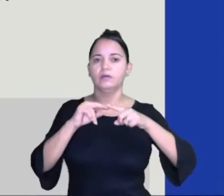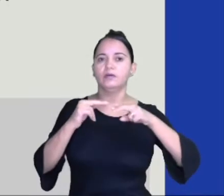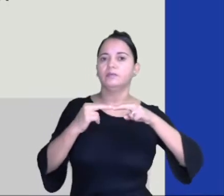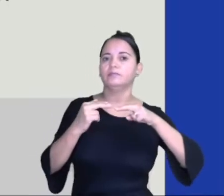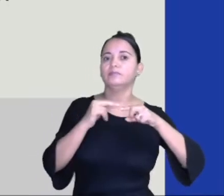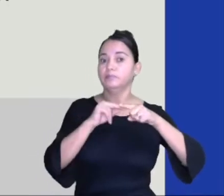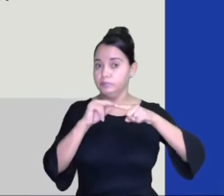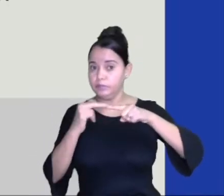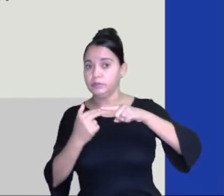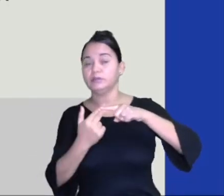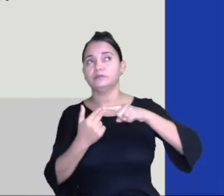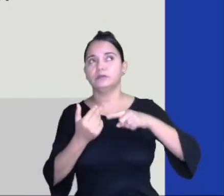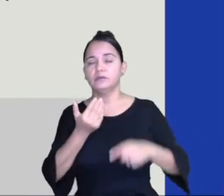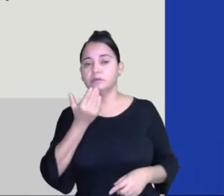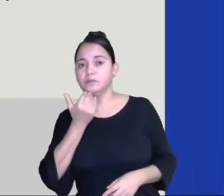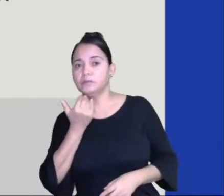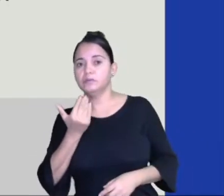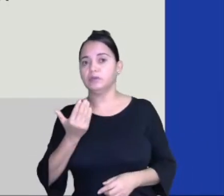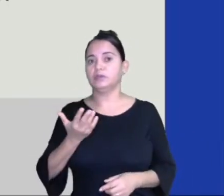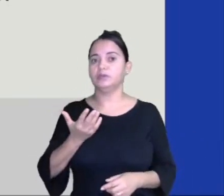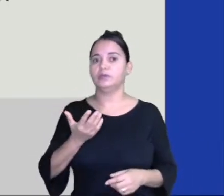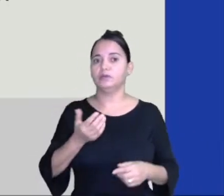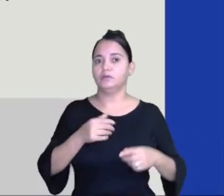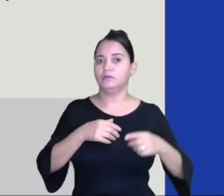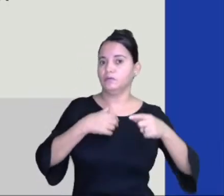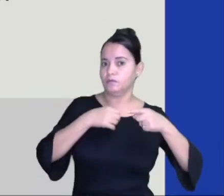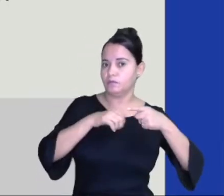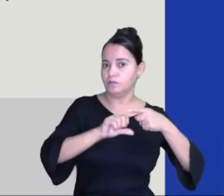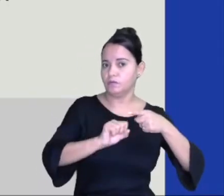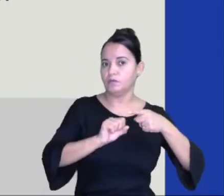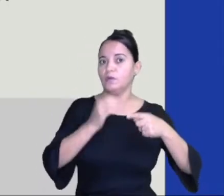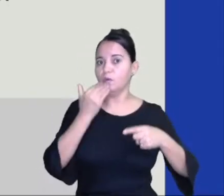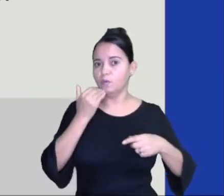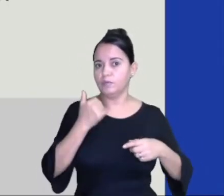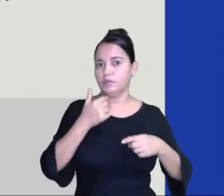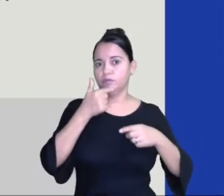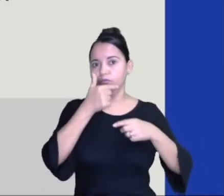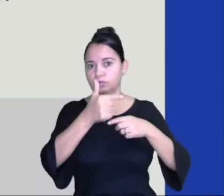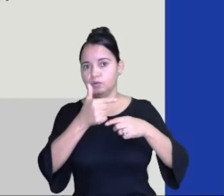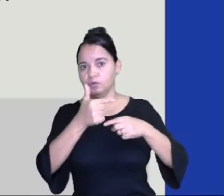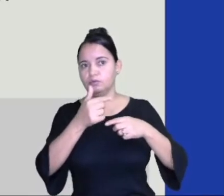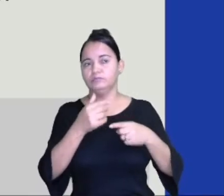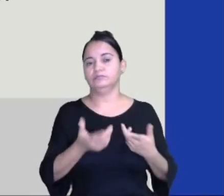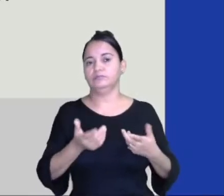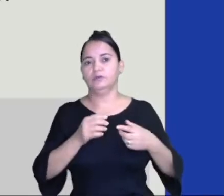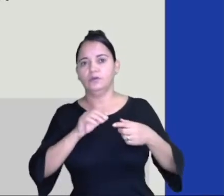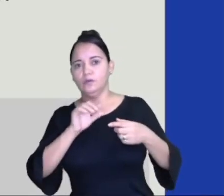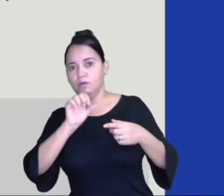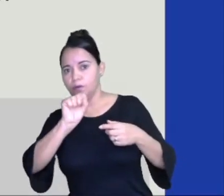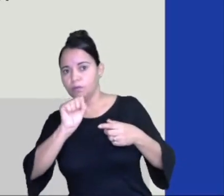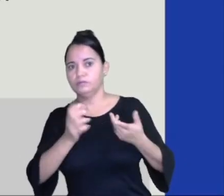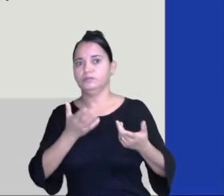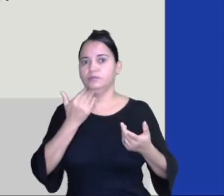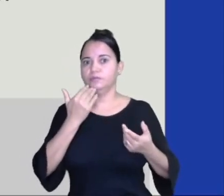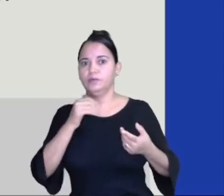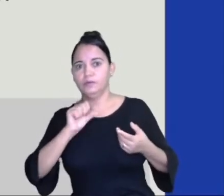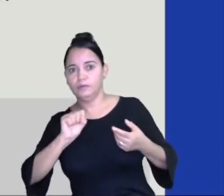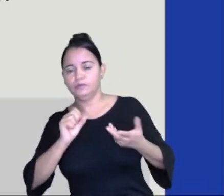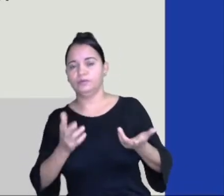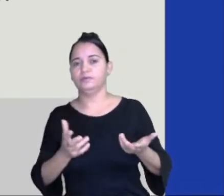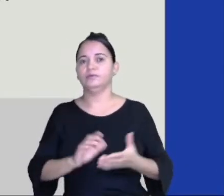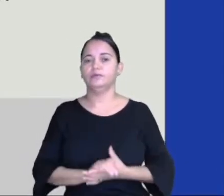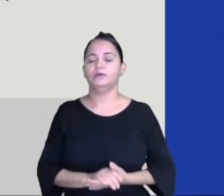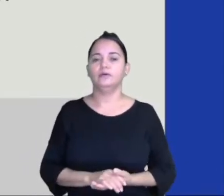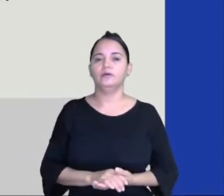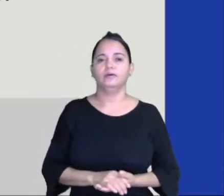uma fatia, eu comi 1/8 da pizza, né? Comi 2 fatias, 2/8 da pizza. E aí você vai